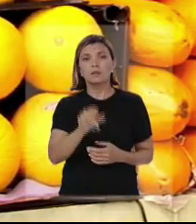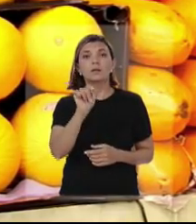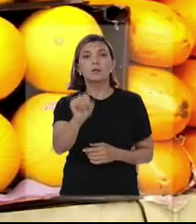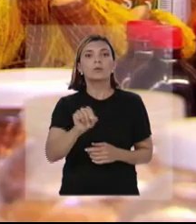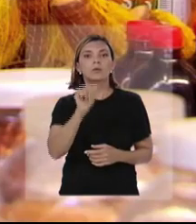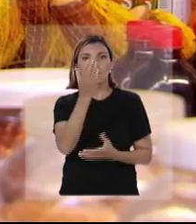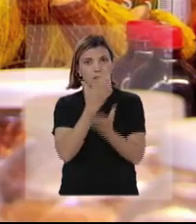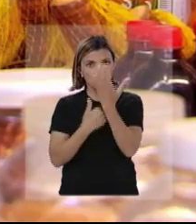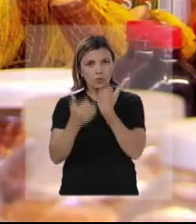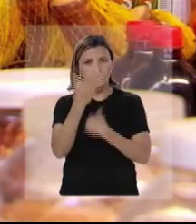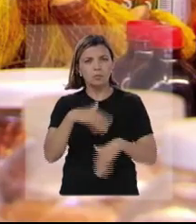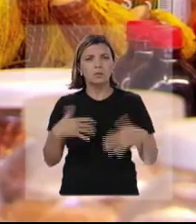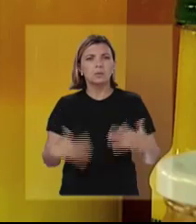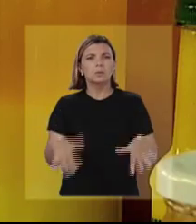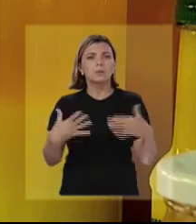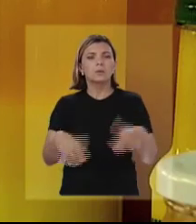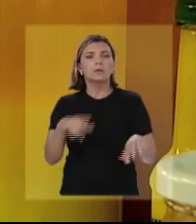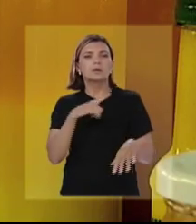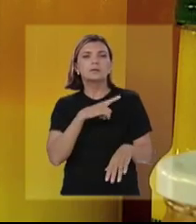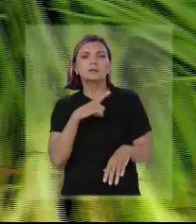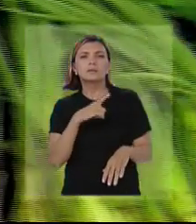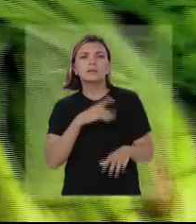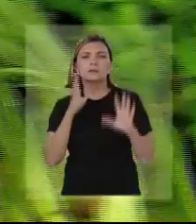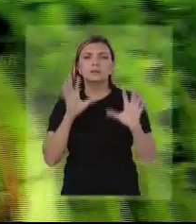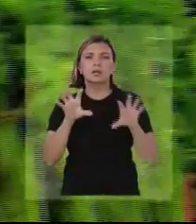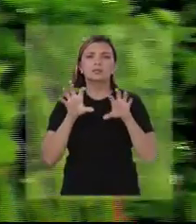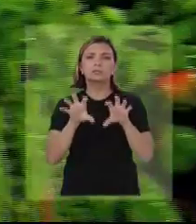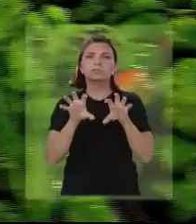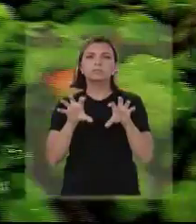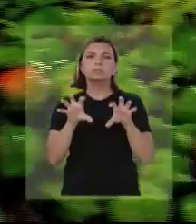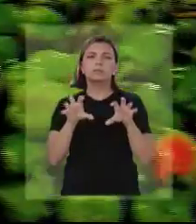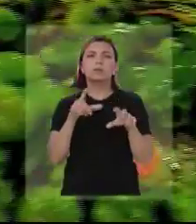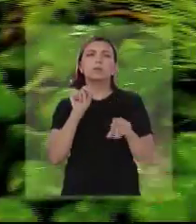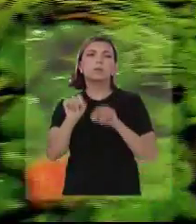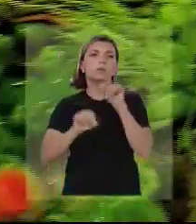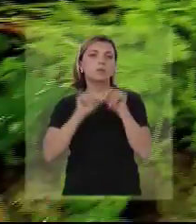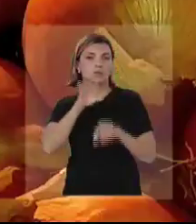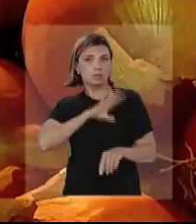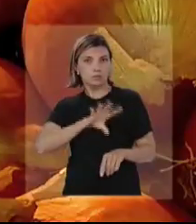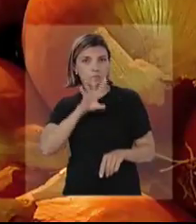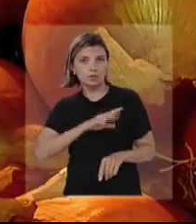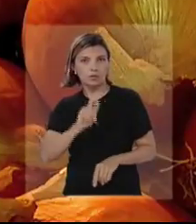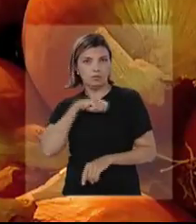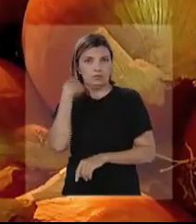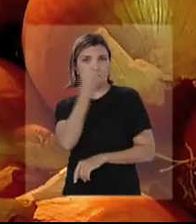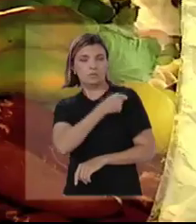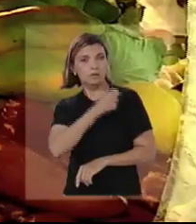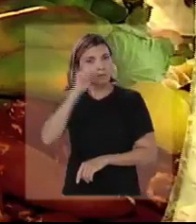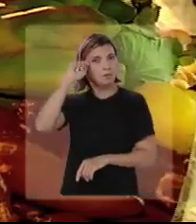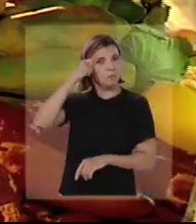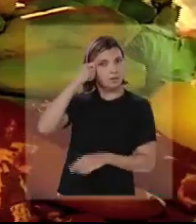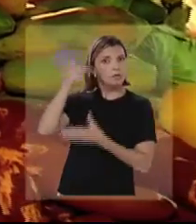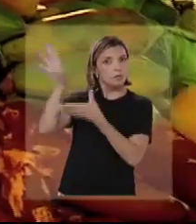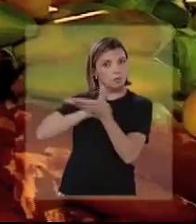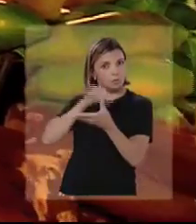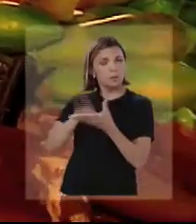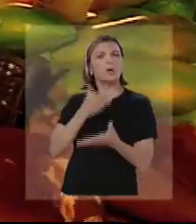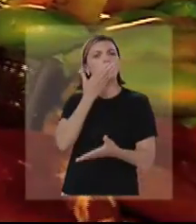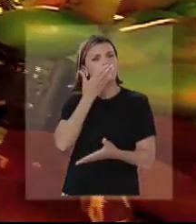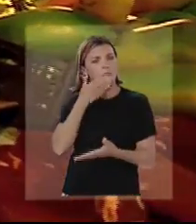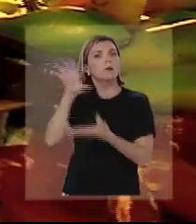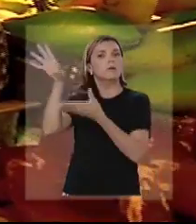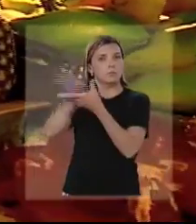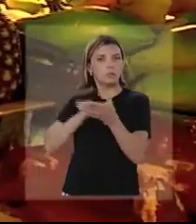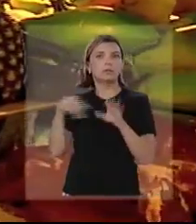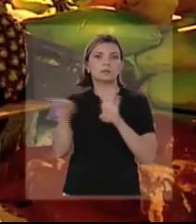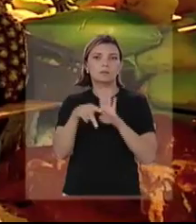Principalmente se o assunto for culinária, que por aqui, sofreu influência dos portugueses, espanhóis, africanos e